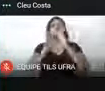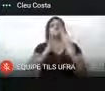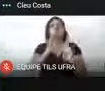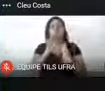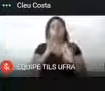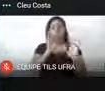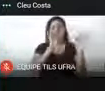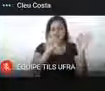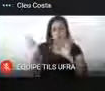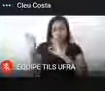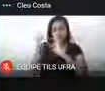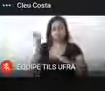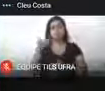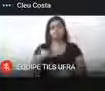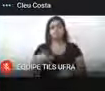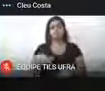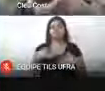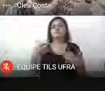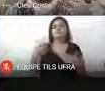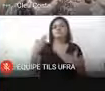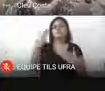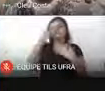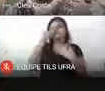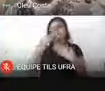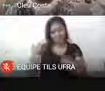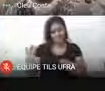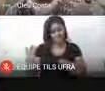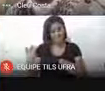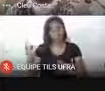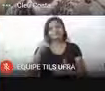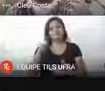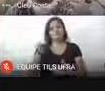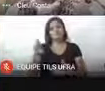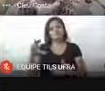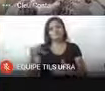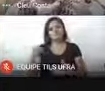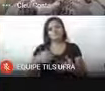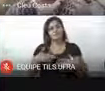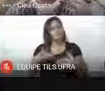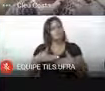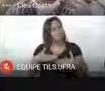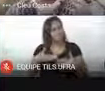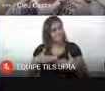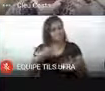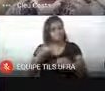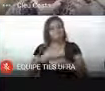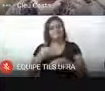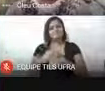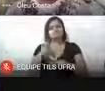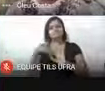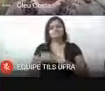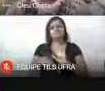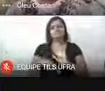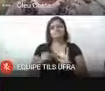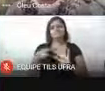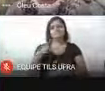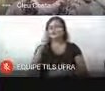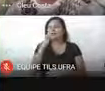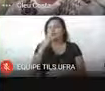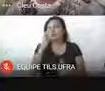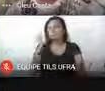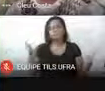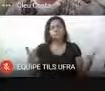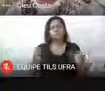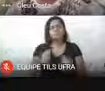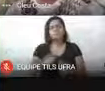foi um prazer fazer parte desse projeto que eu já falei aqui, né, estou encantada, admirada e agradecer